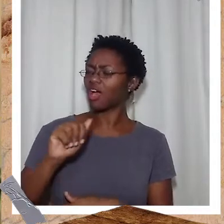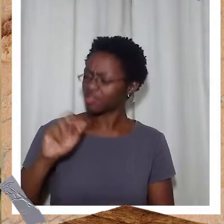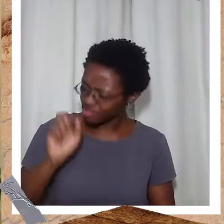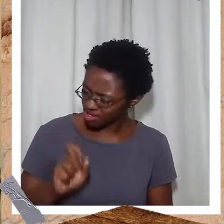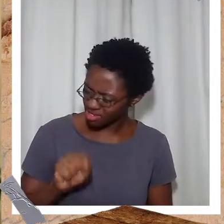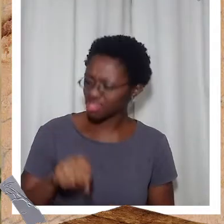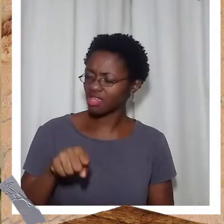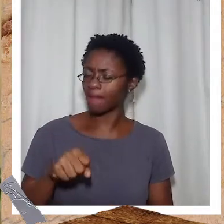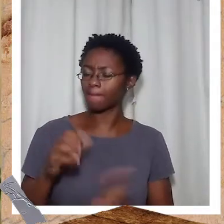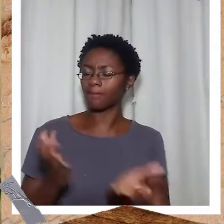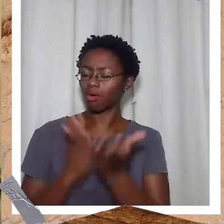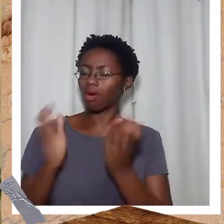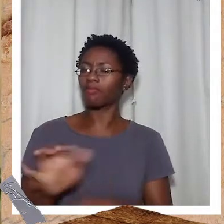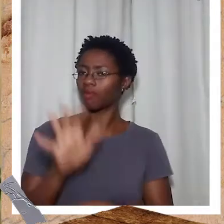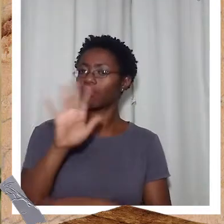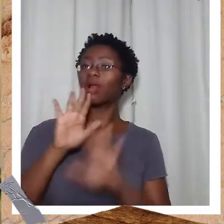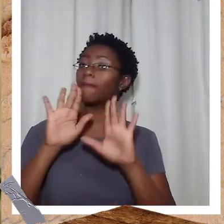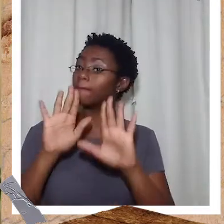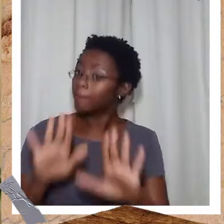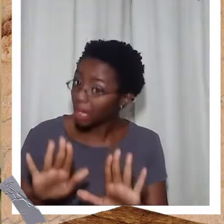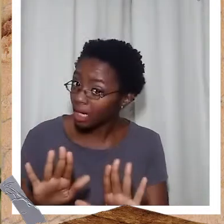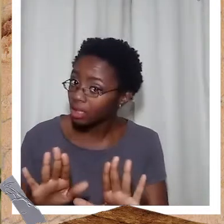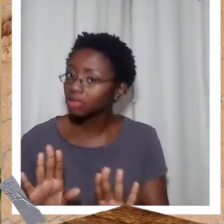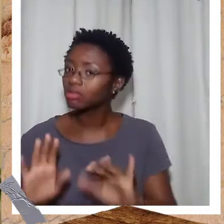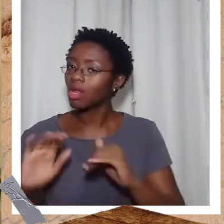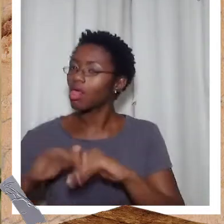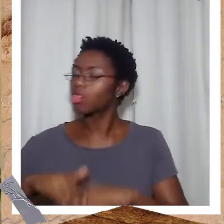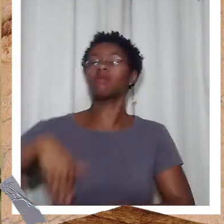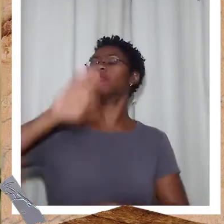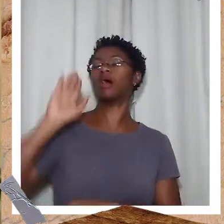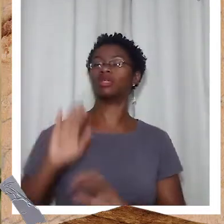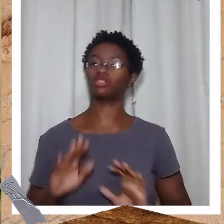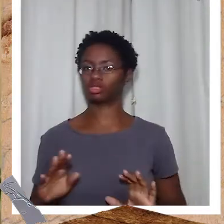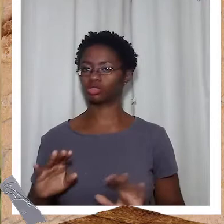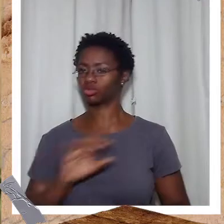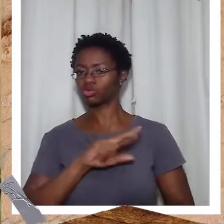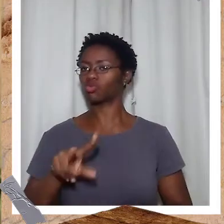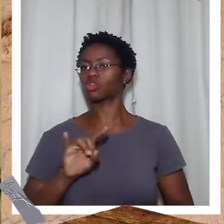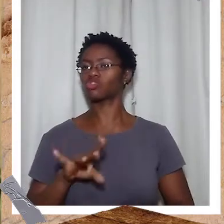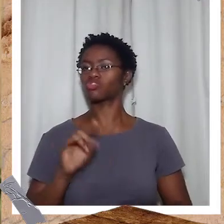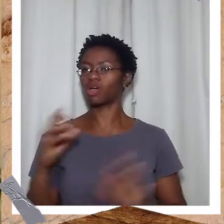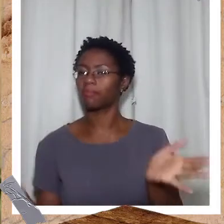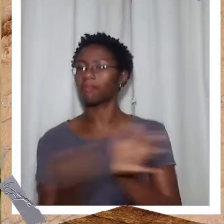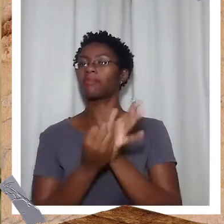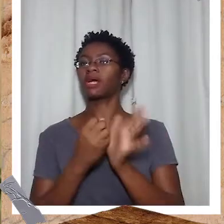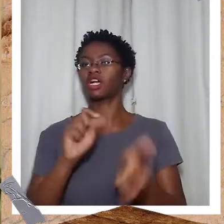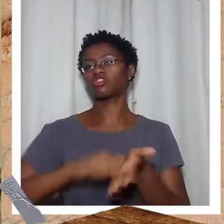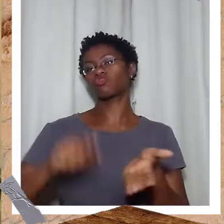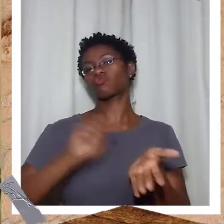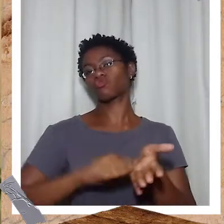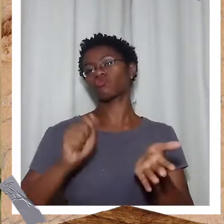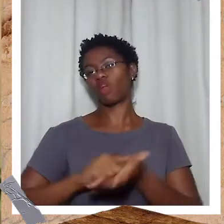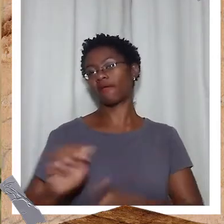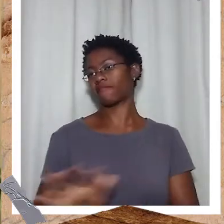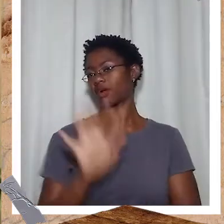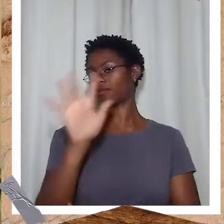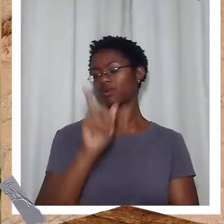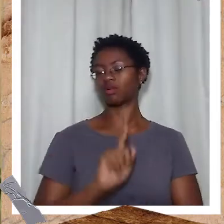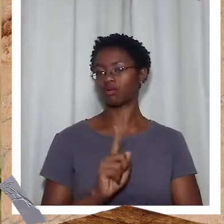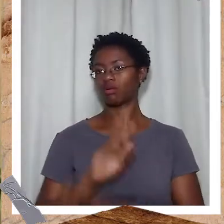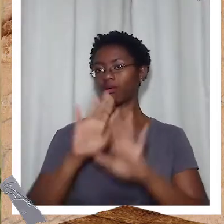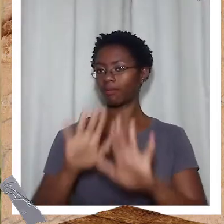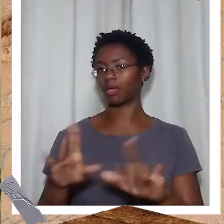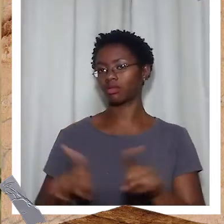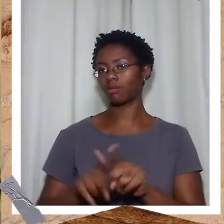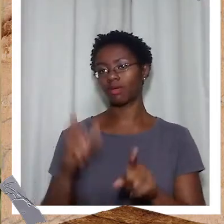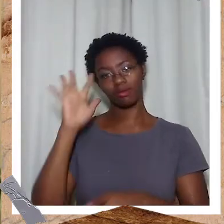nessa exposição é mostrar uma Carolina para além do estereótipo de escritora favelada e, por que não,